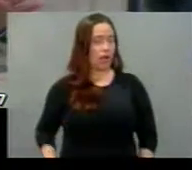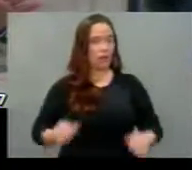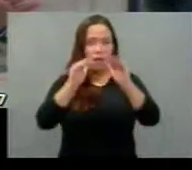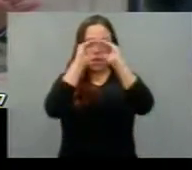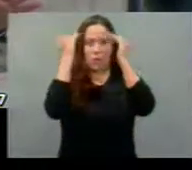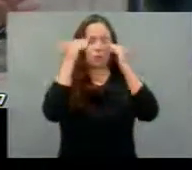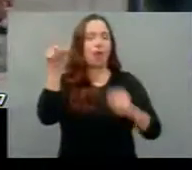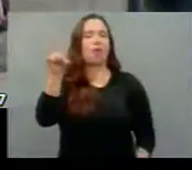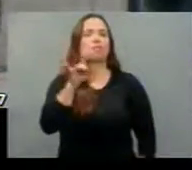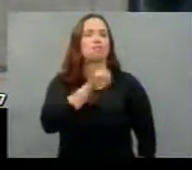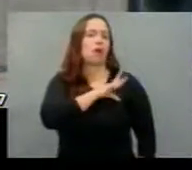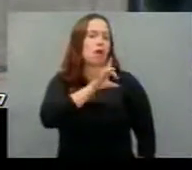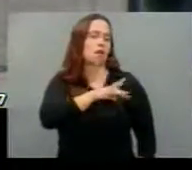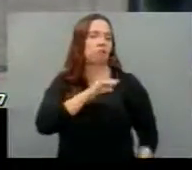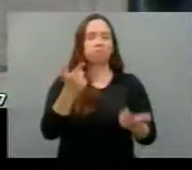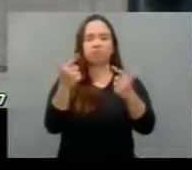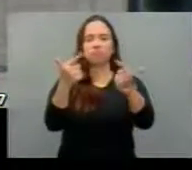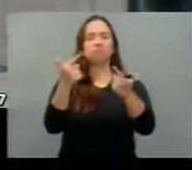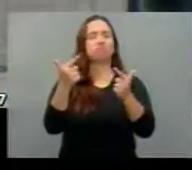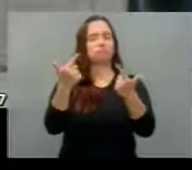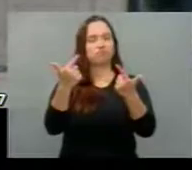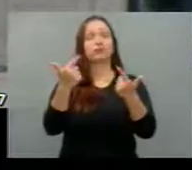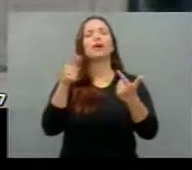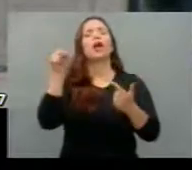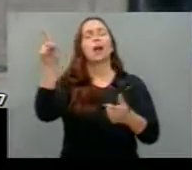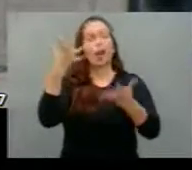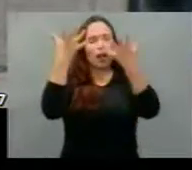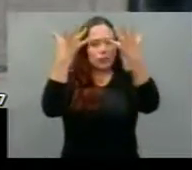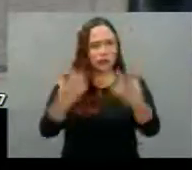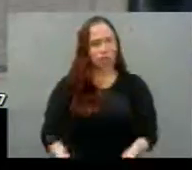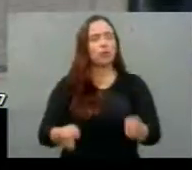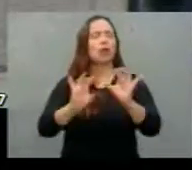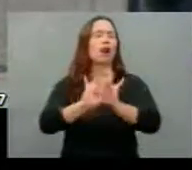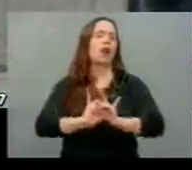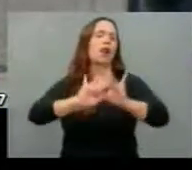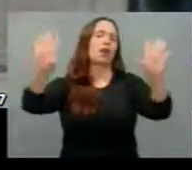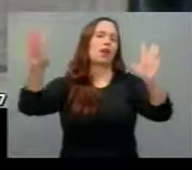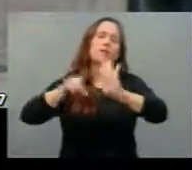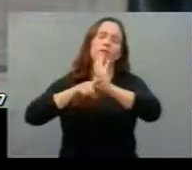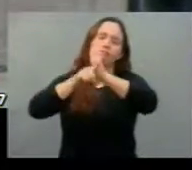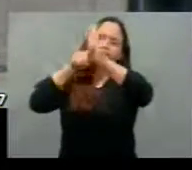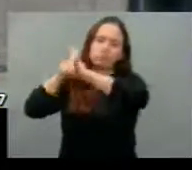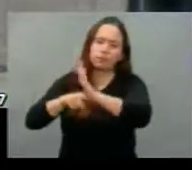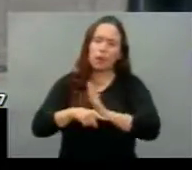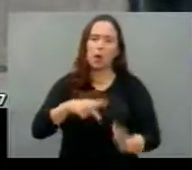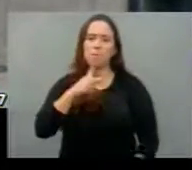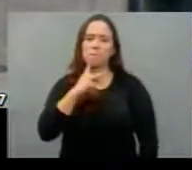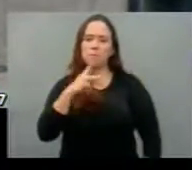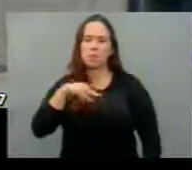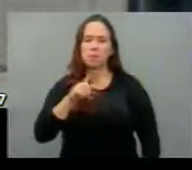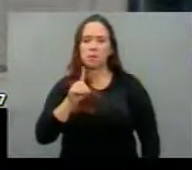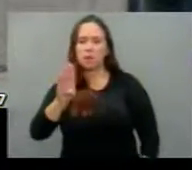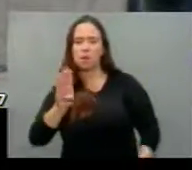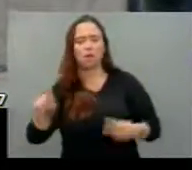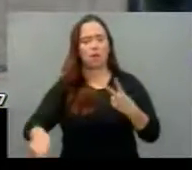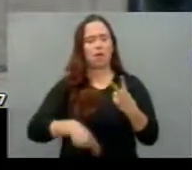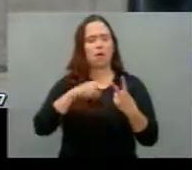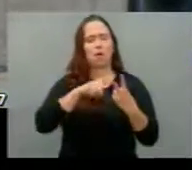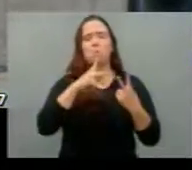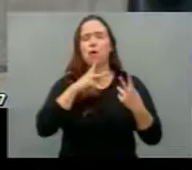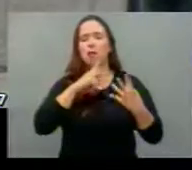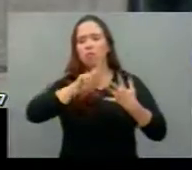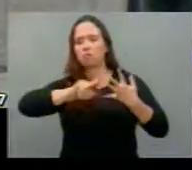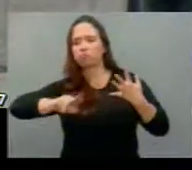isso claramente e apoia todo tipo de investigação, seja membros do PMDB ou de qualquer